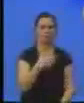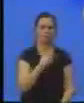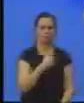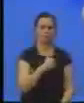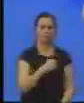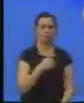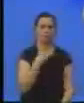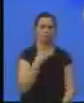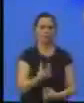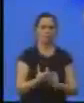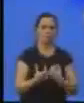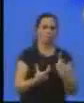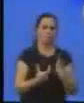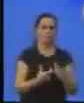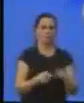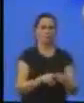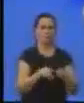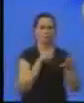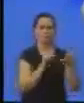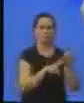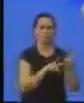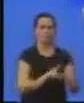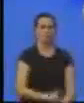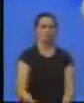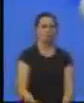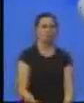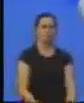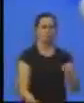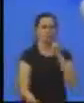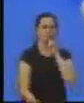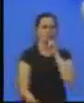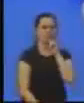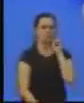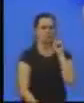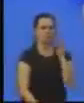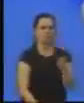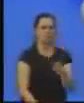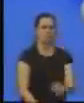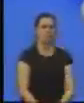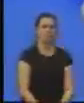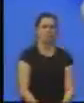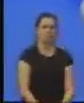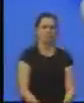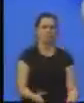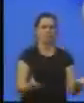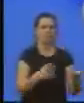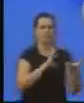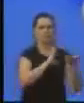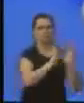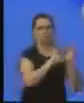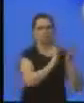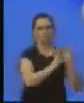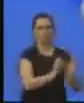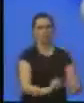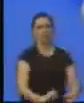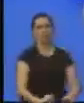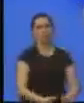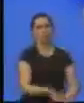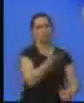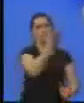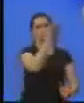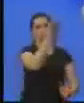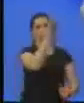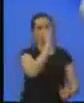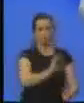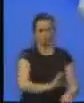a alguma variável. Então, vamos ver um exemplo. O primeiro exemplo diz assim: uma bola é jogada para cima a partir